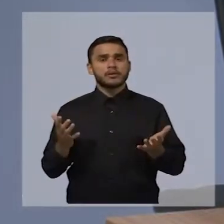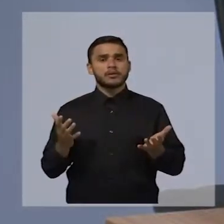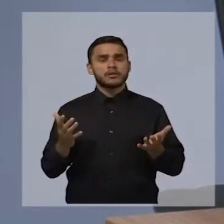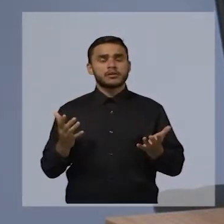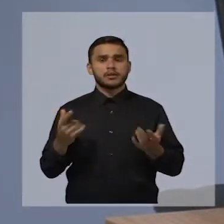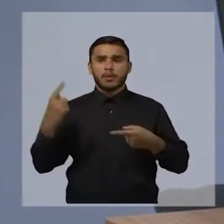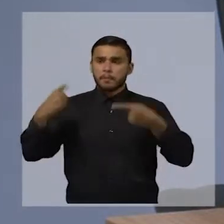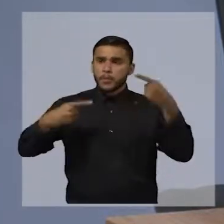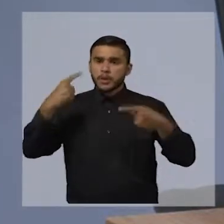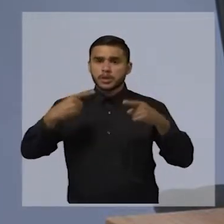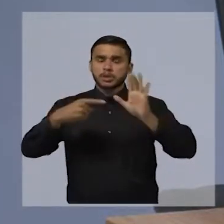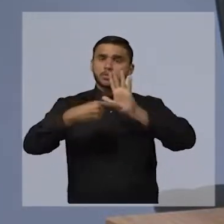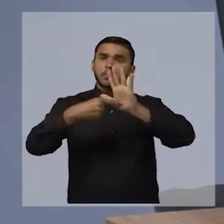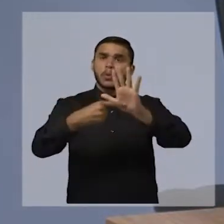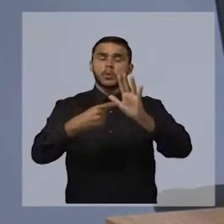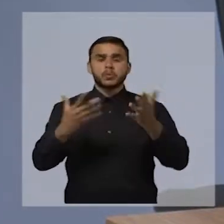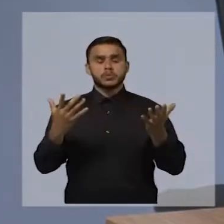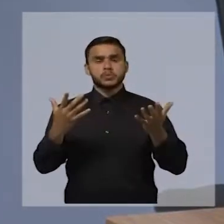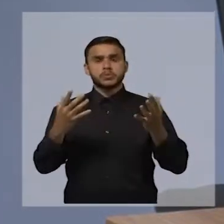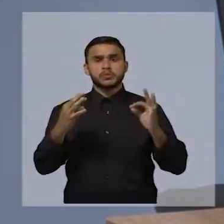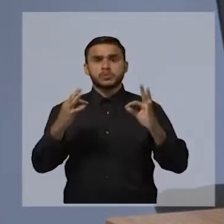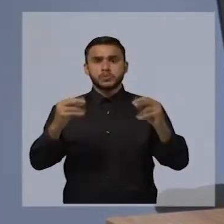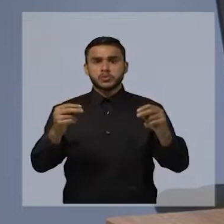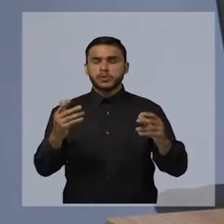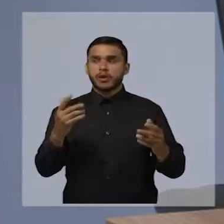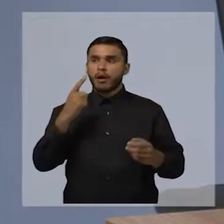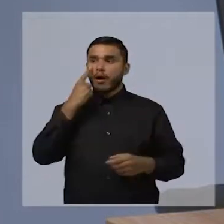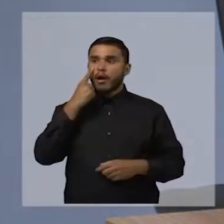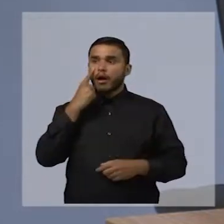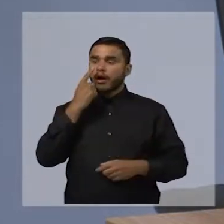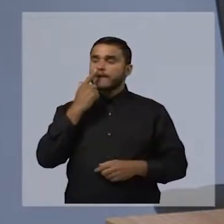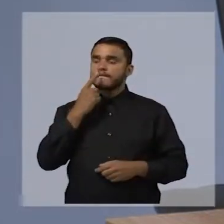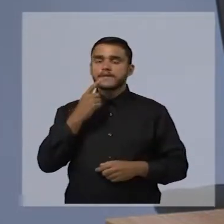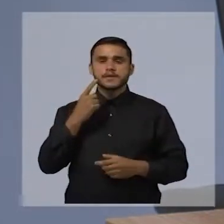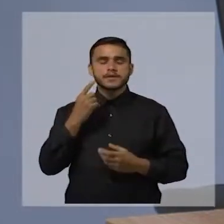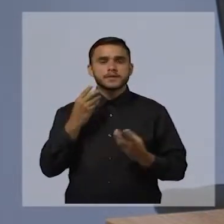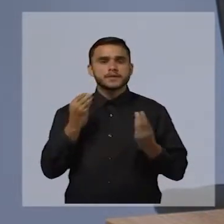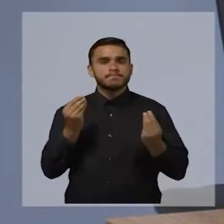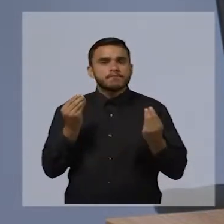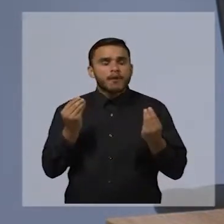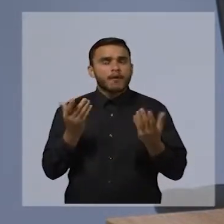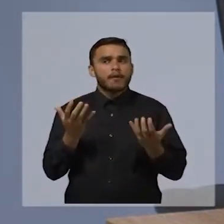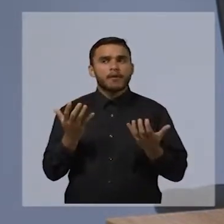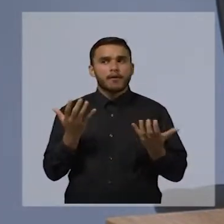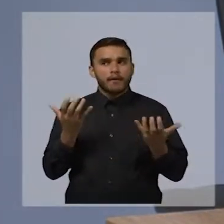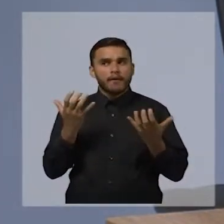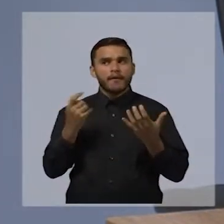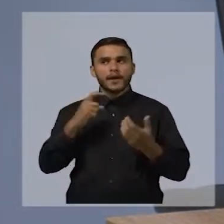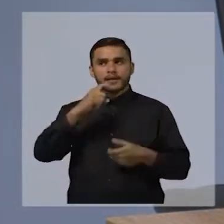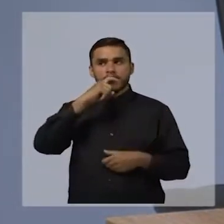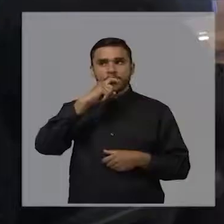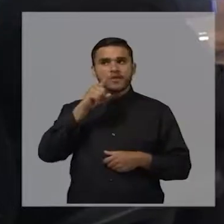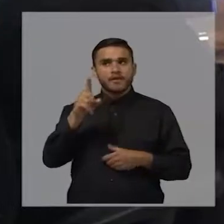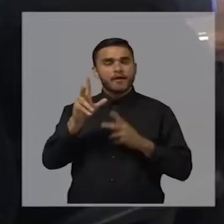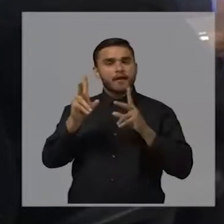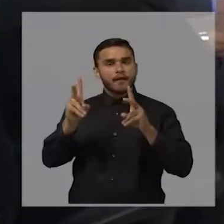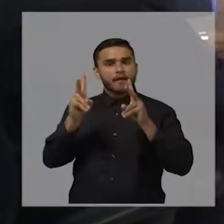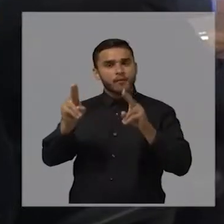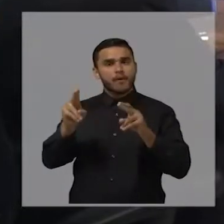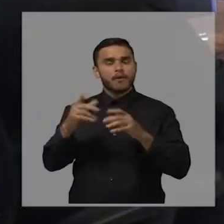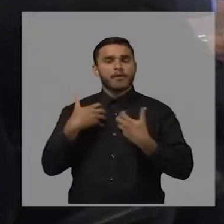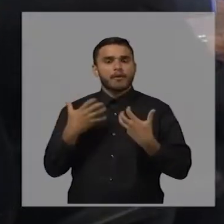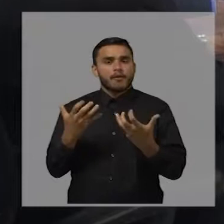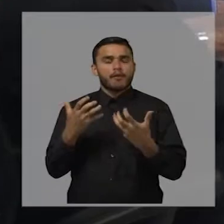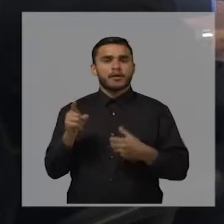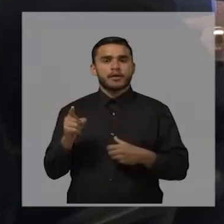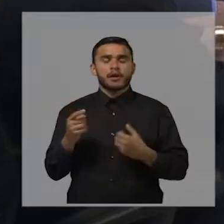todo dia. Então, isso desperta uma inveja e abre um clima